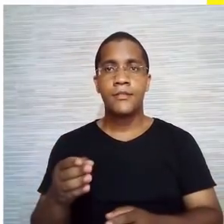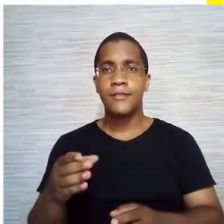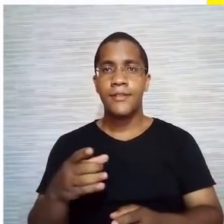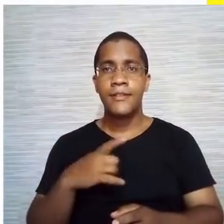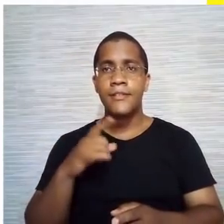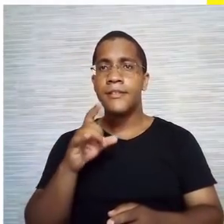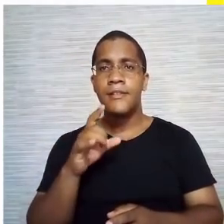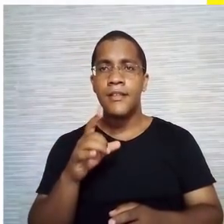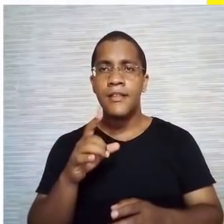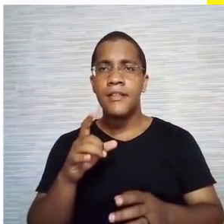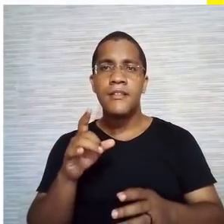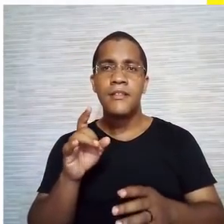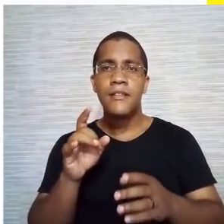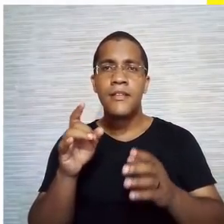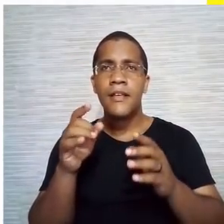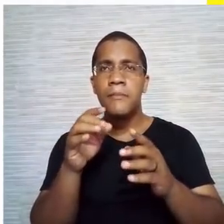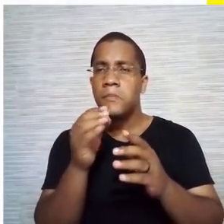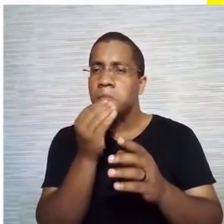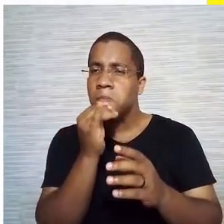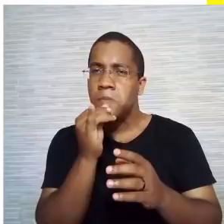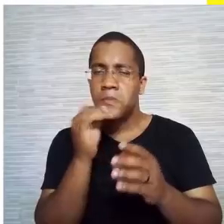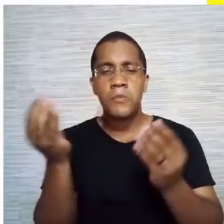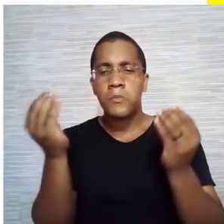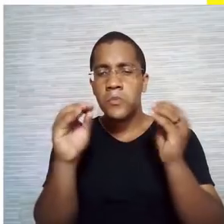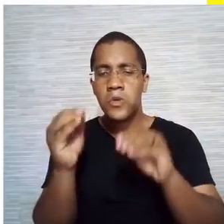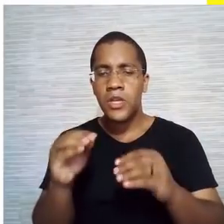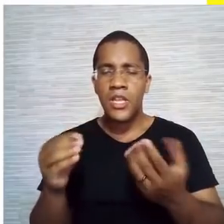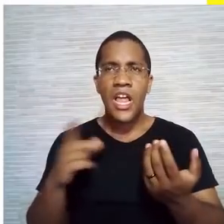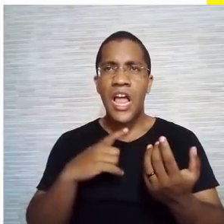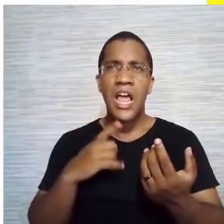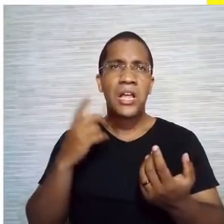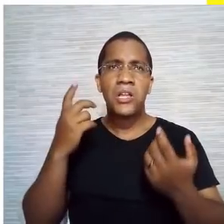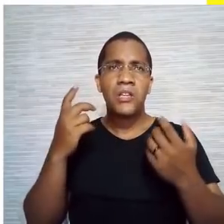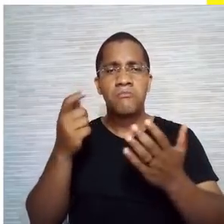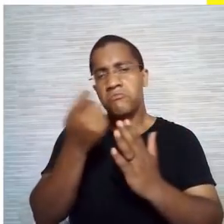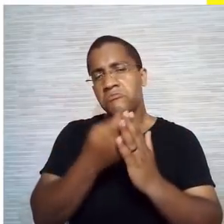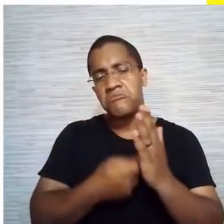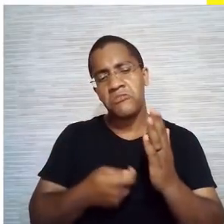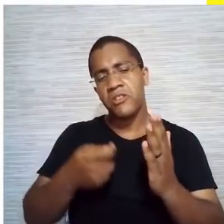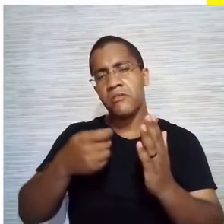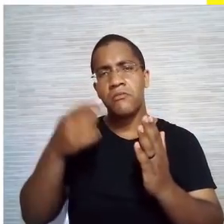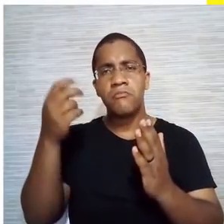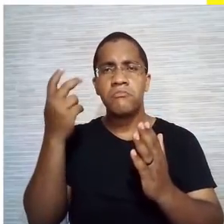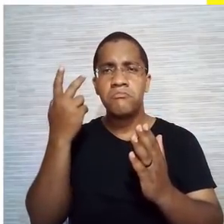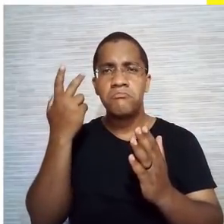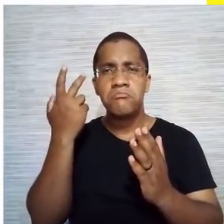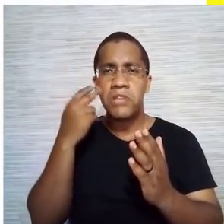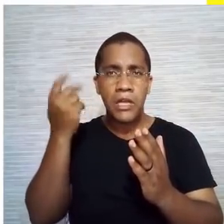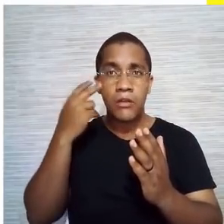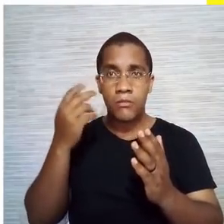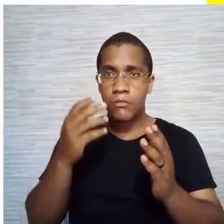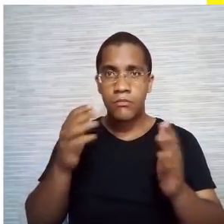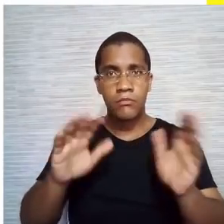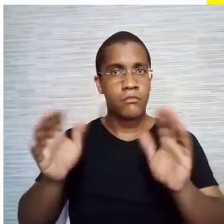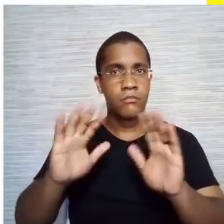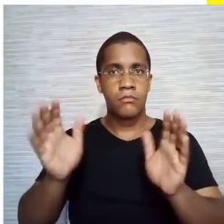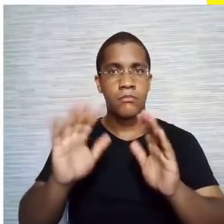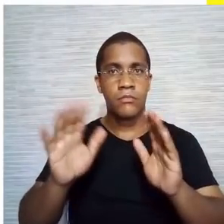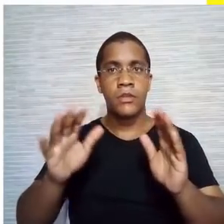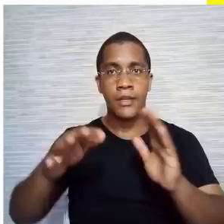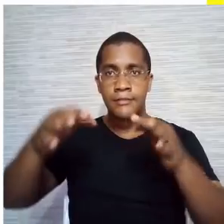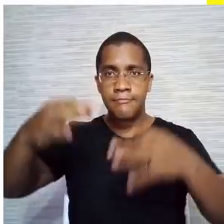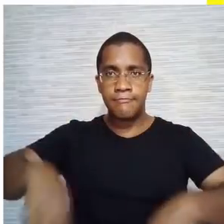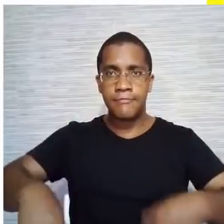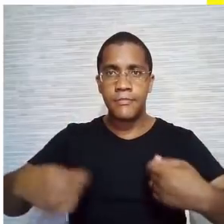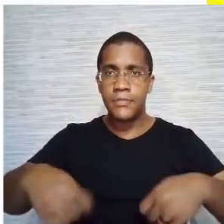objetividade. Evitam-se, assim, a ambiguidade, o coloquialismo e a subjetividade. Nesse ponto, você tem que entender o